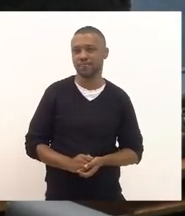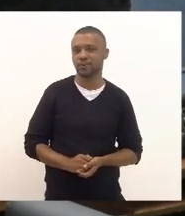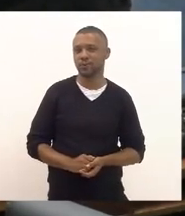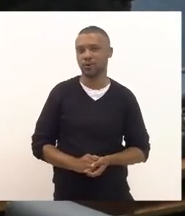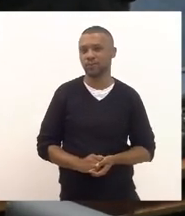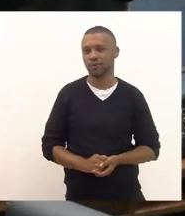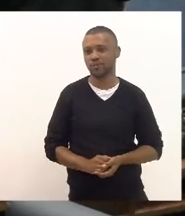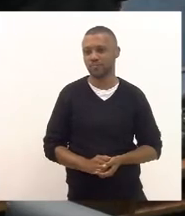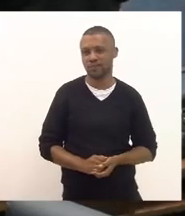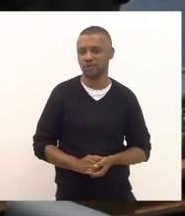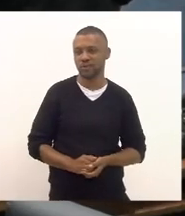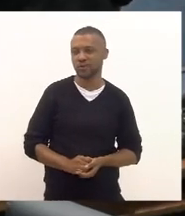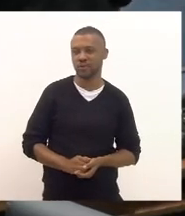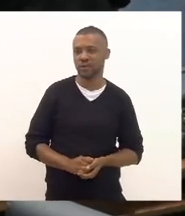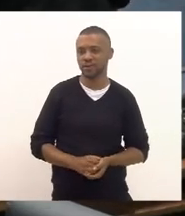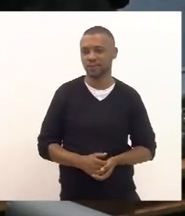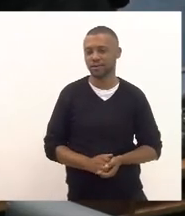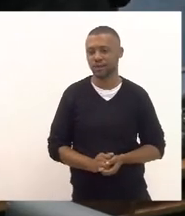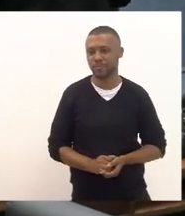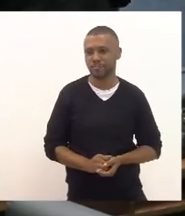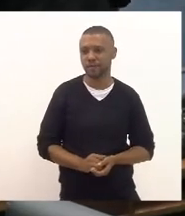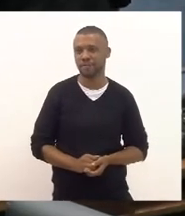E aí